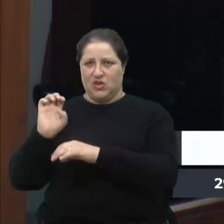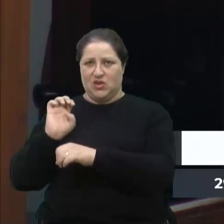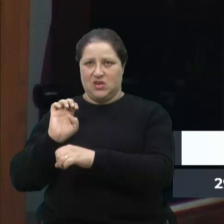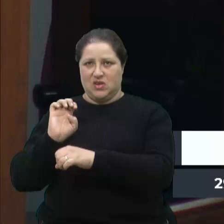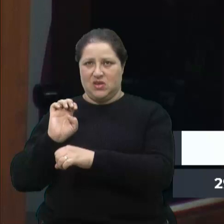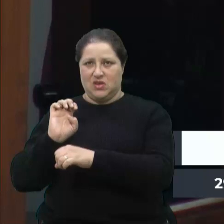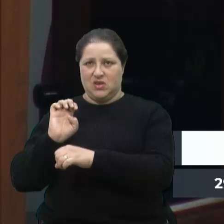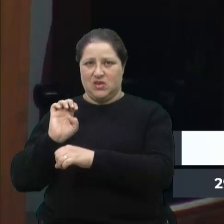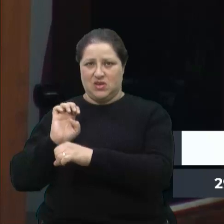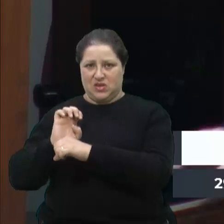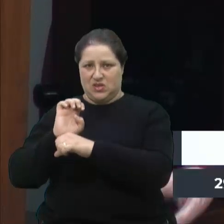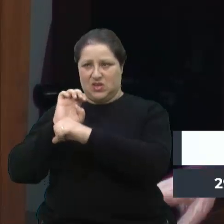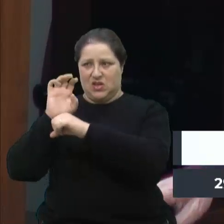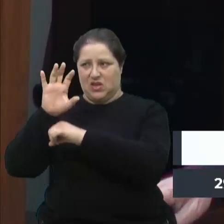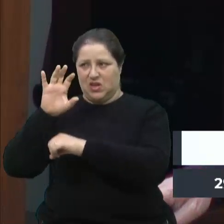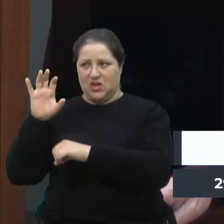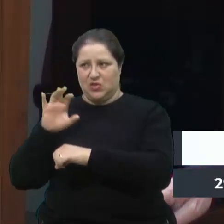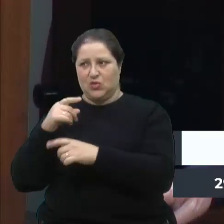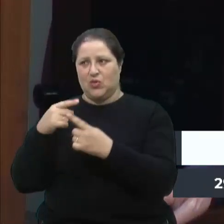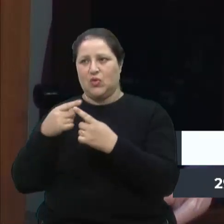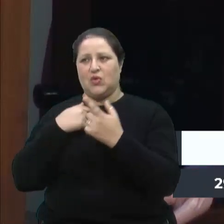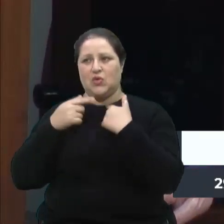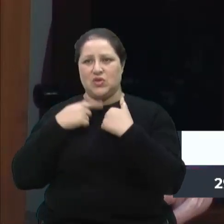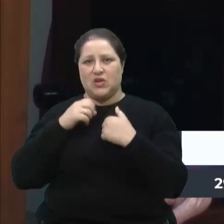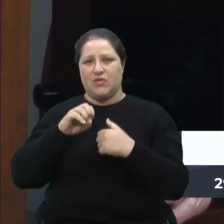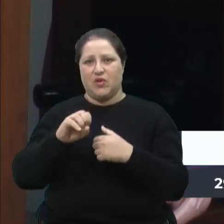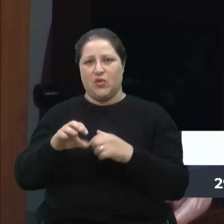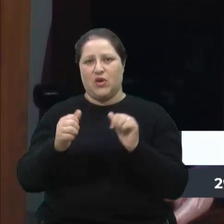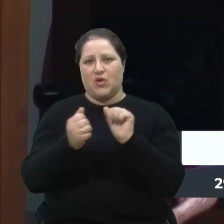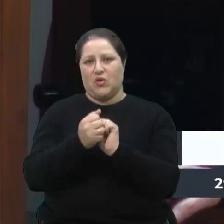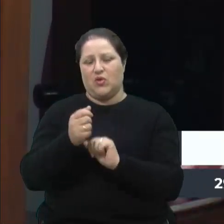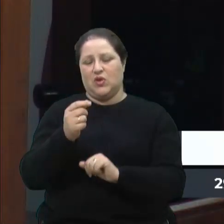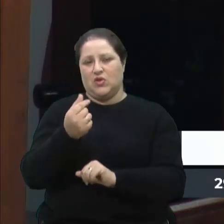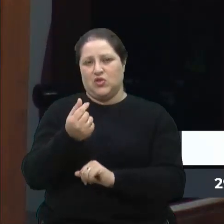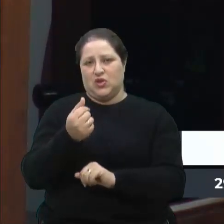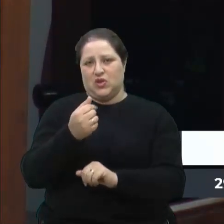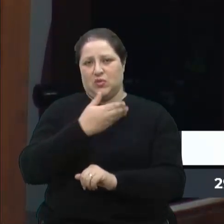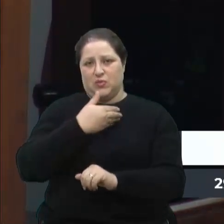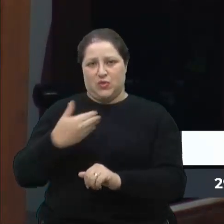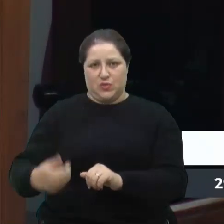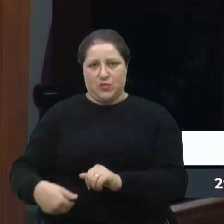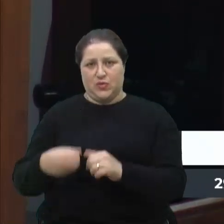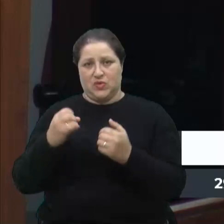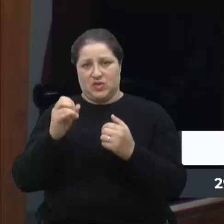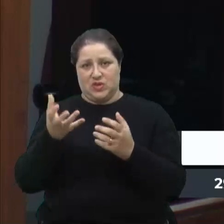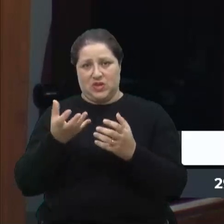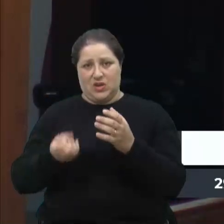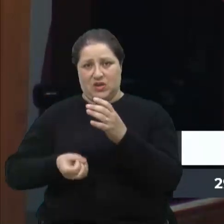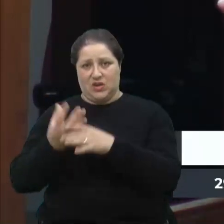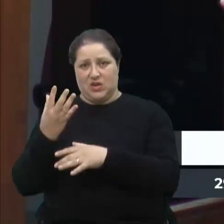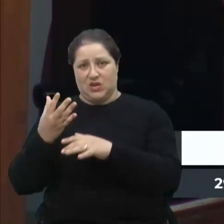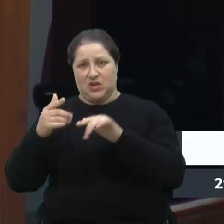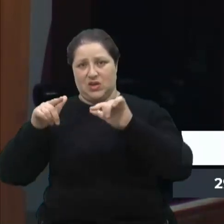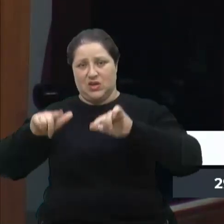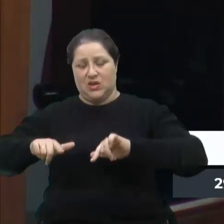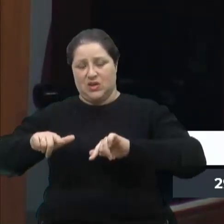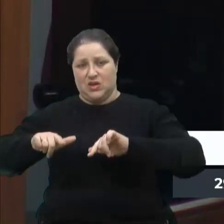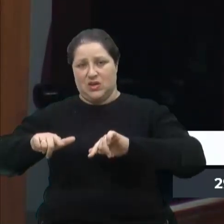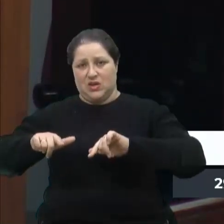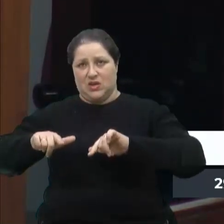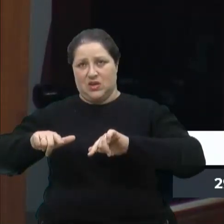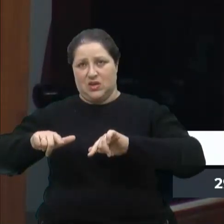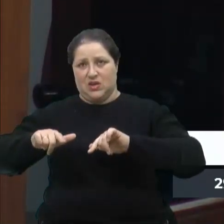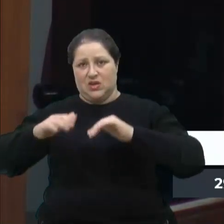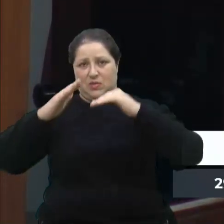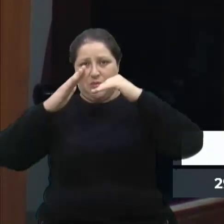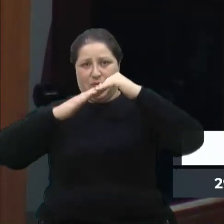de correr com o dinheiro público, né? Se você quisesse montar uma usina de fotovoltaica, né? Tu tinha que